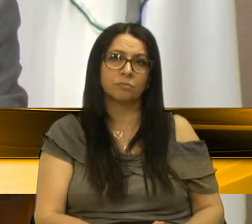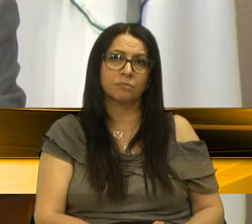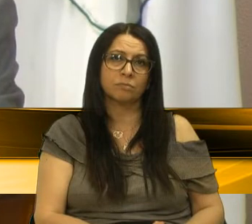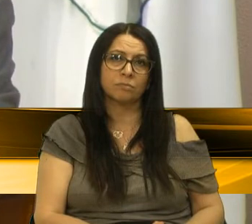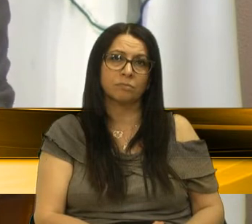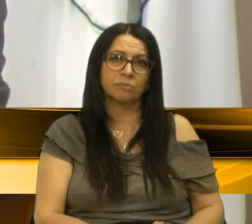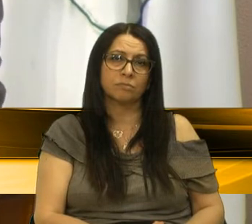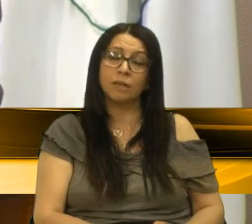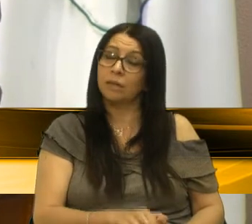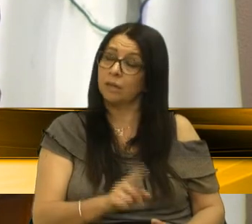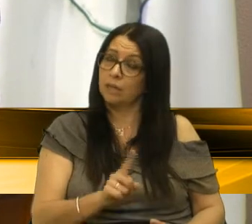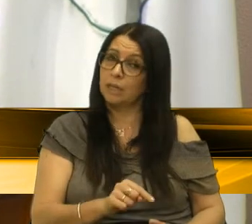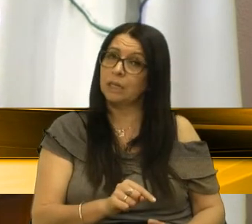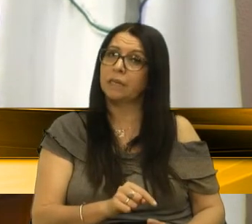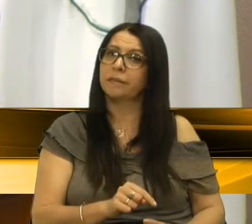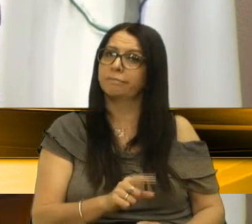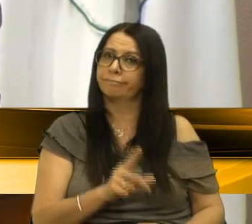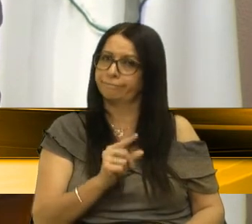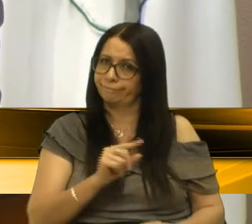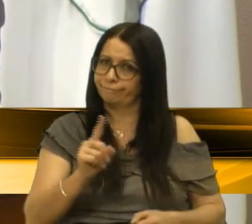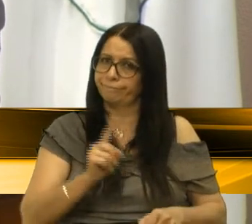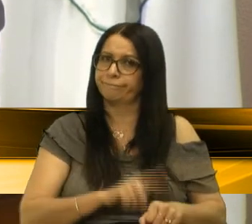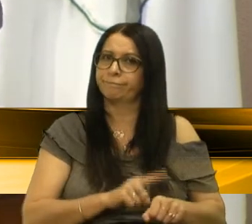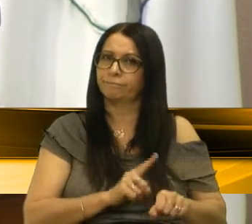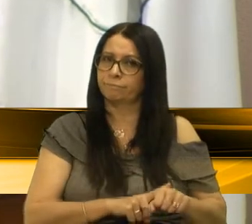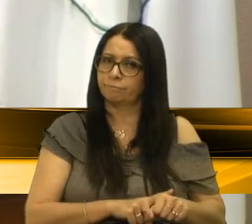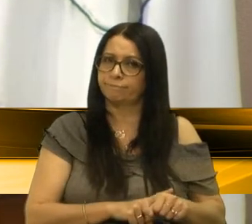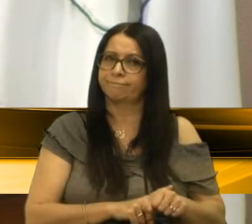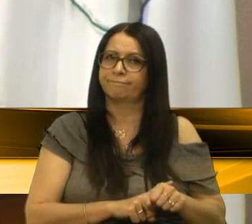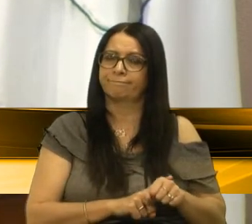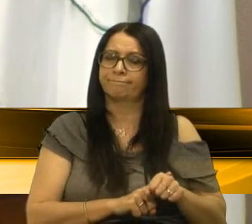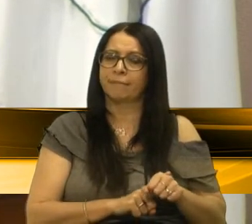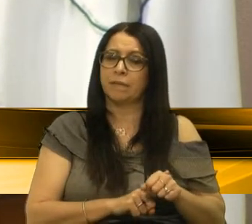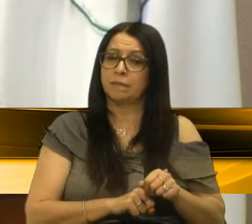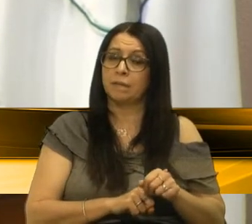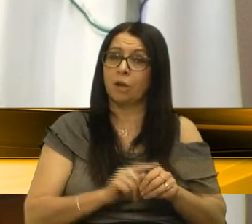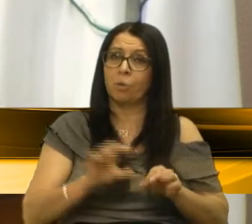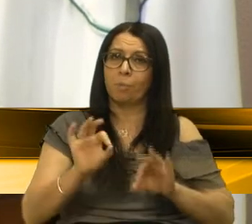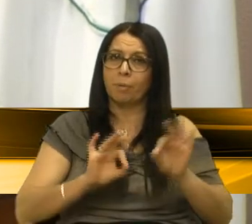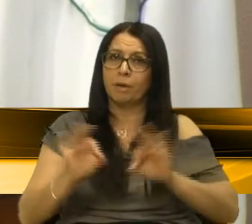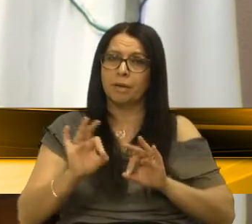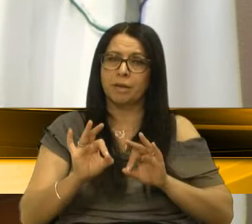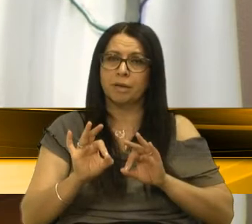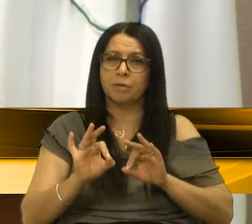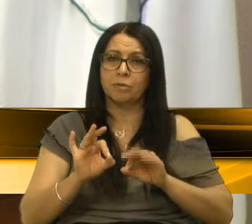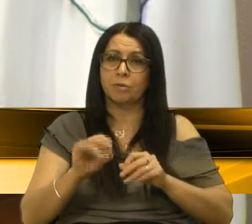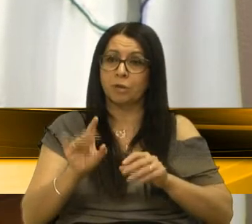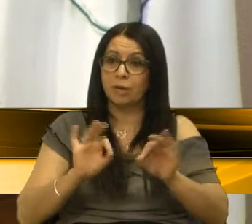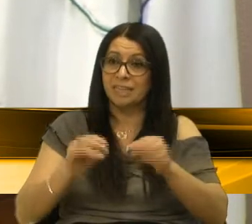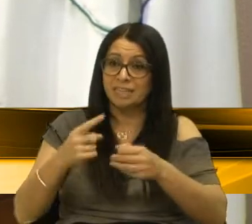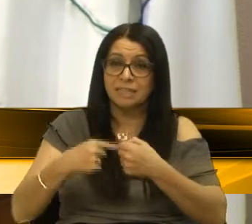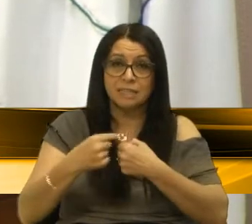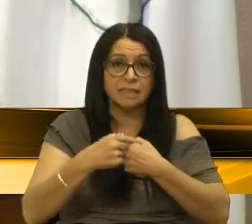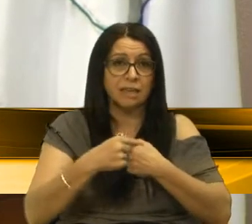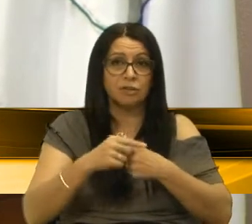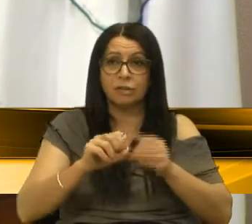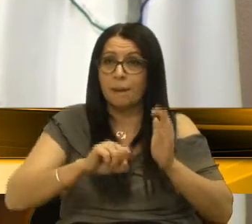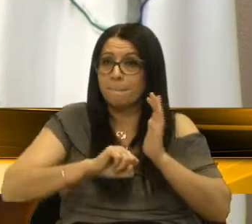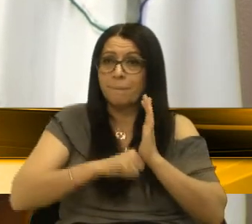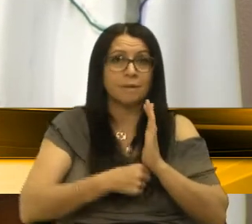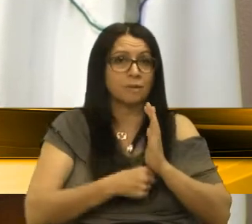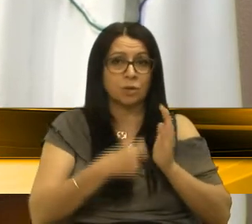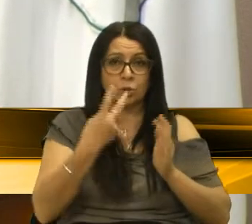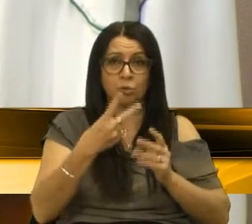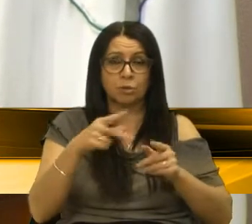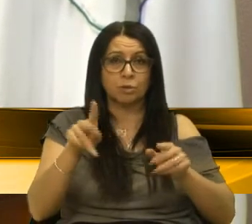Mas é uma questão de tempo. Nós temos um plano diretor travado, nós temos 2 projetos de